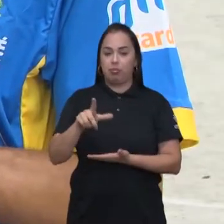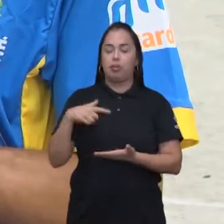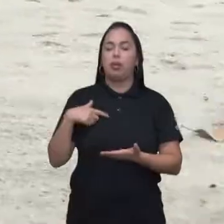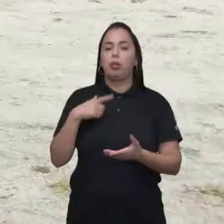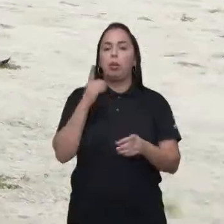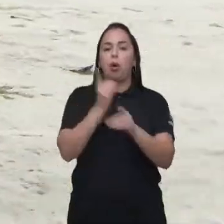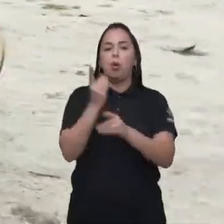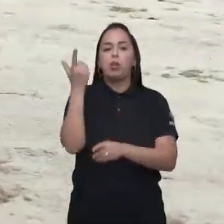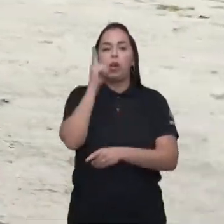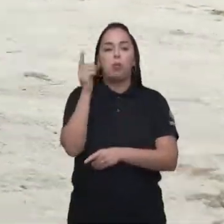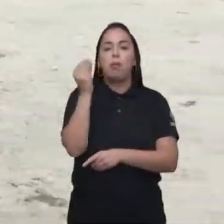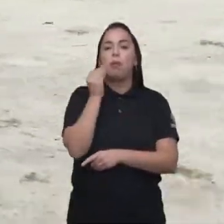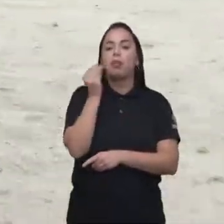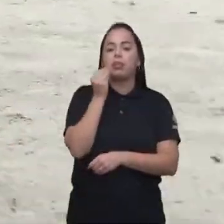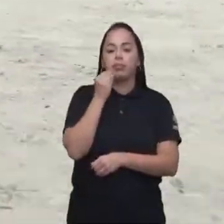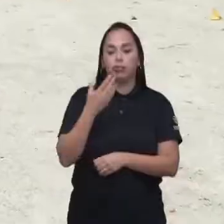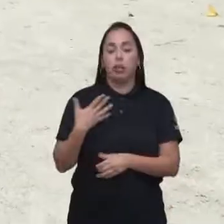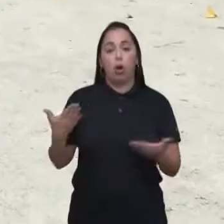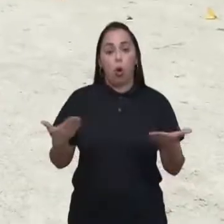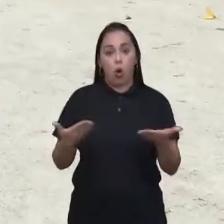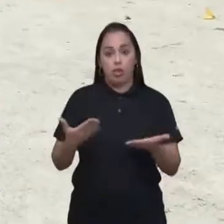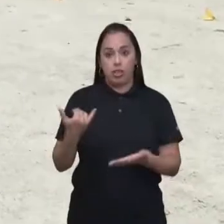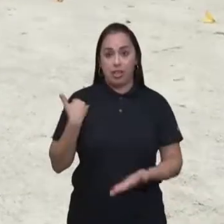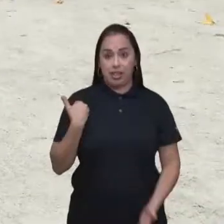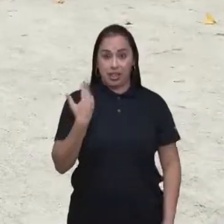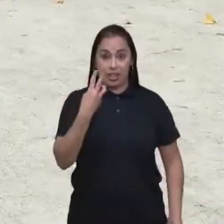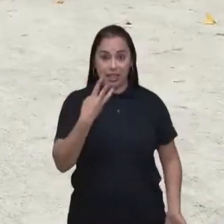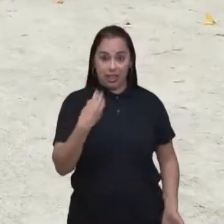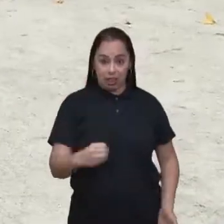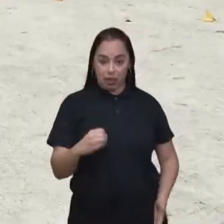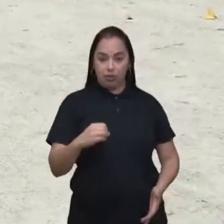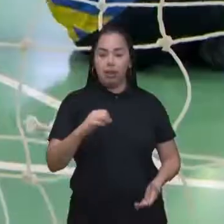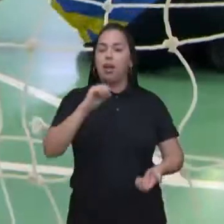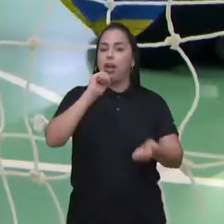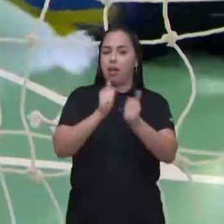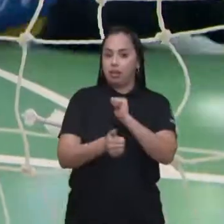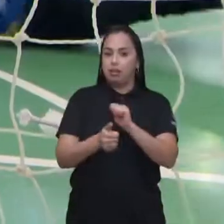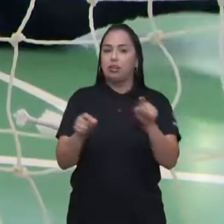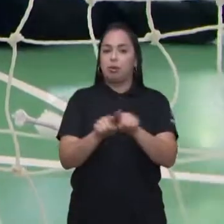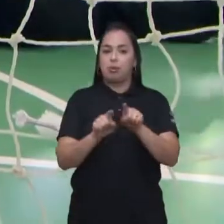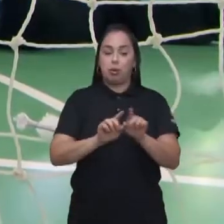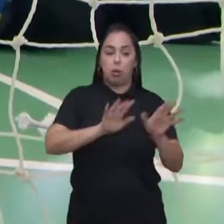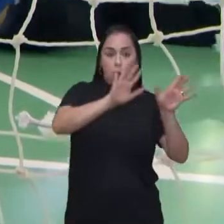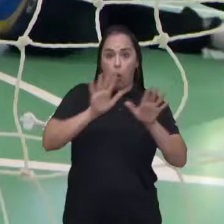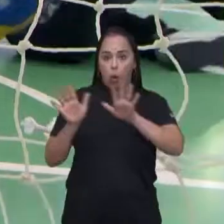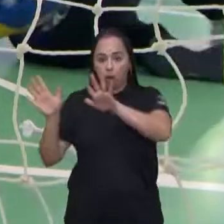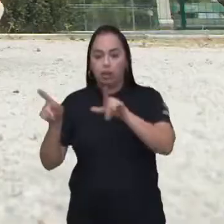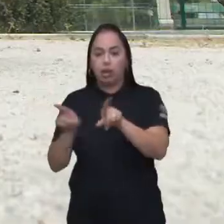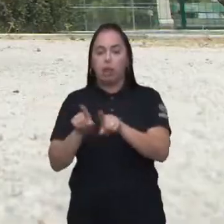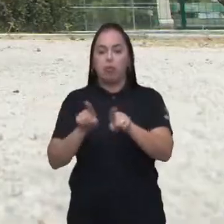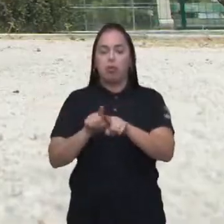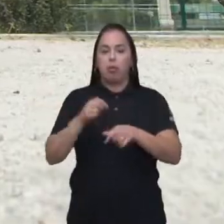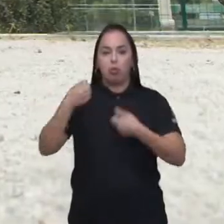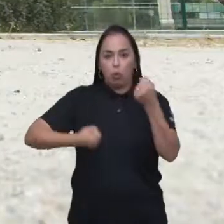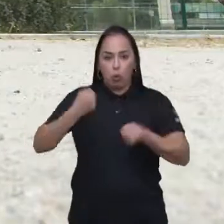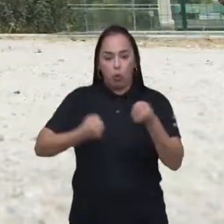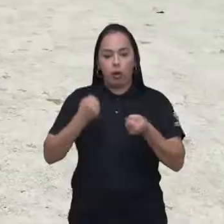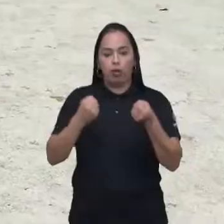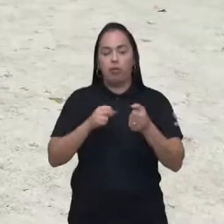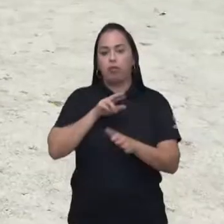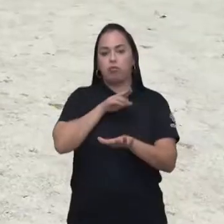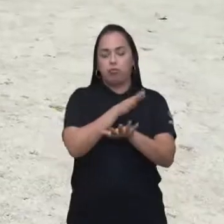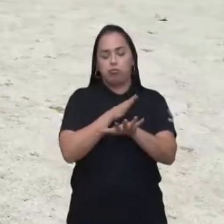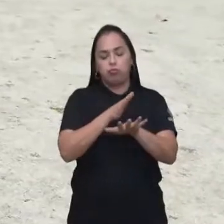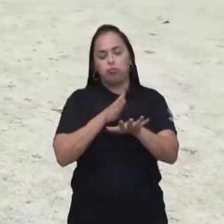oportunidade hoje aos 39 anos ele é atleta do Instituto o Athlon e compete tanto no golbol quanto no